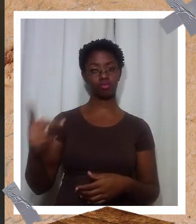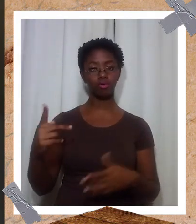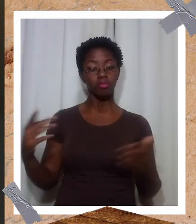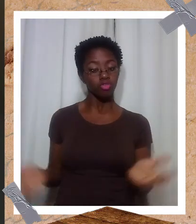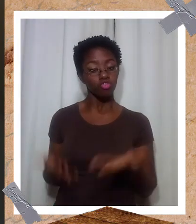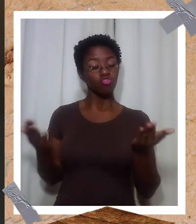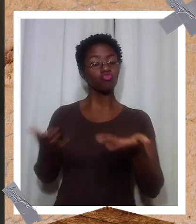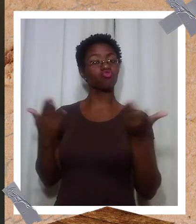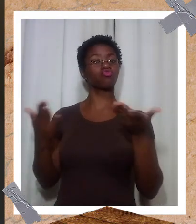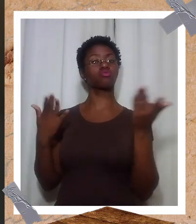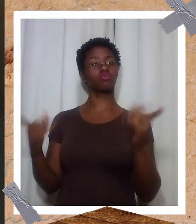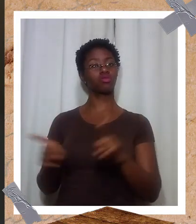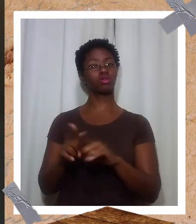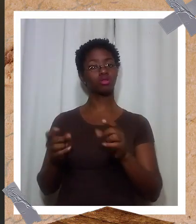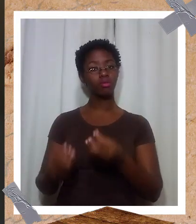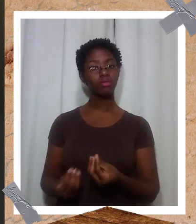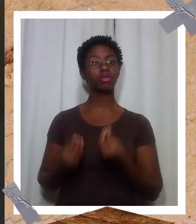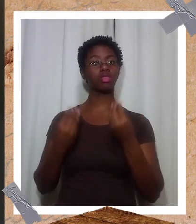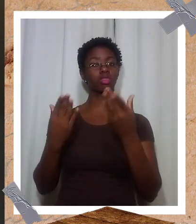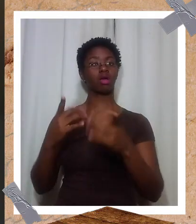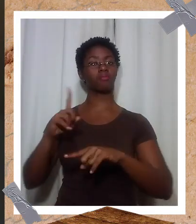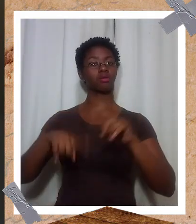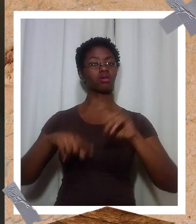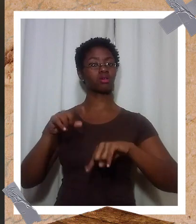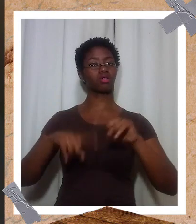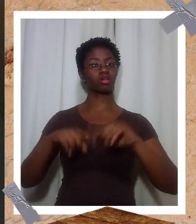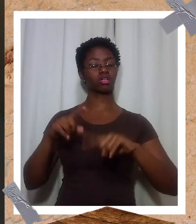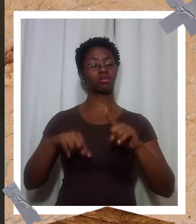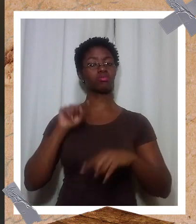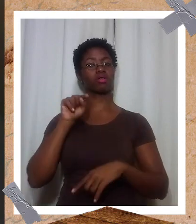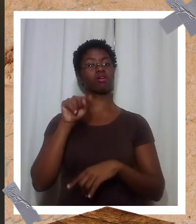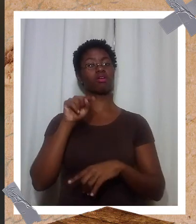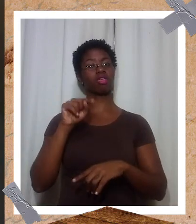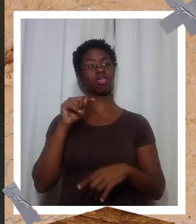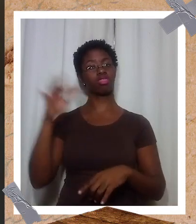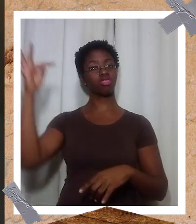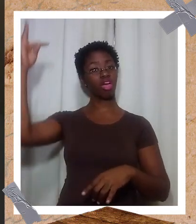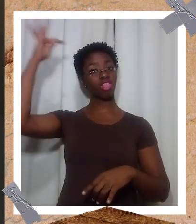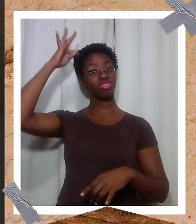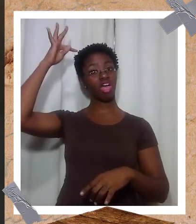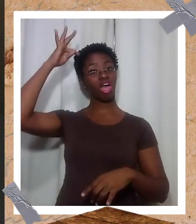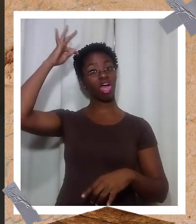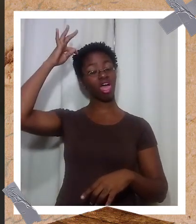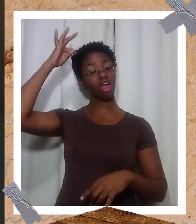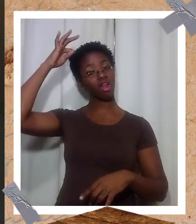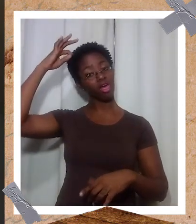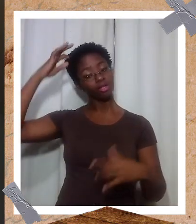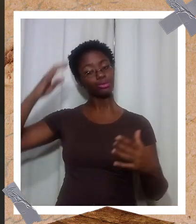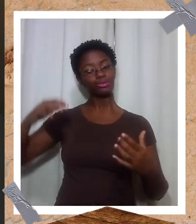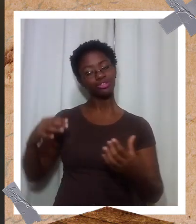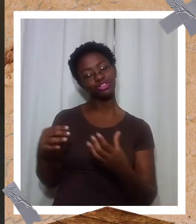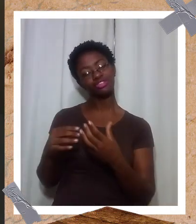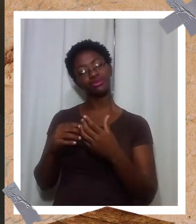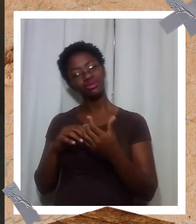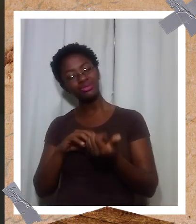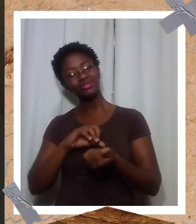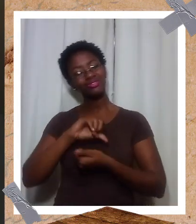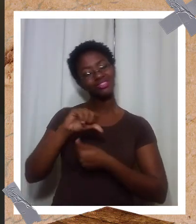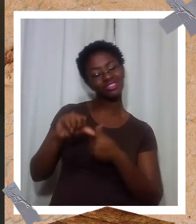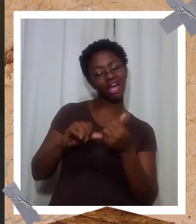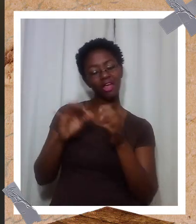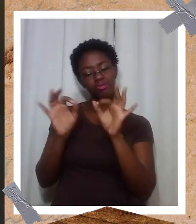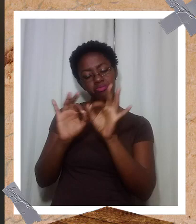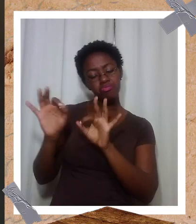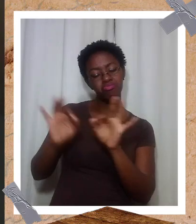também ela fornece ferramentas para que esses talentos eles sejam lapidados. Então, a